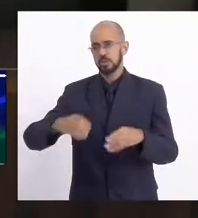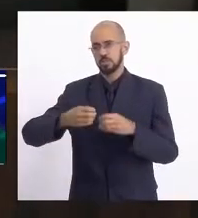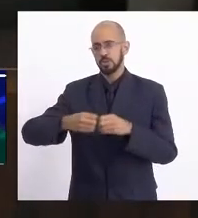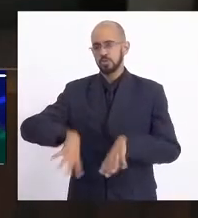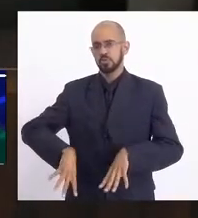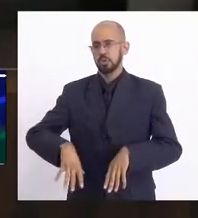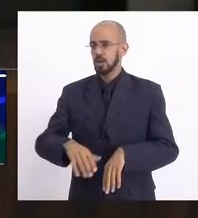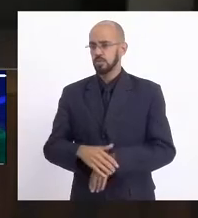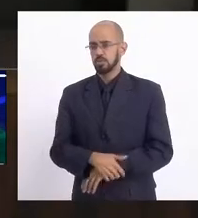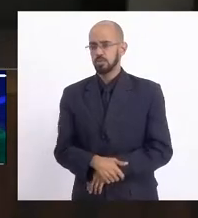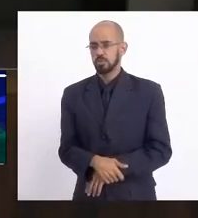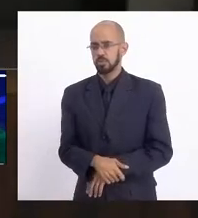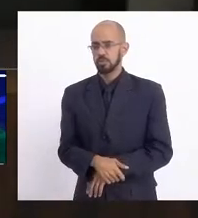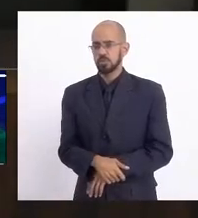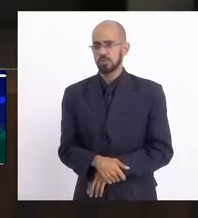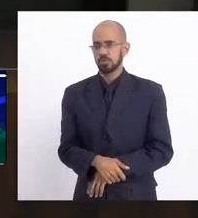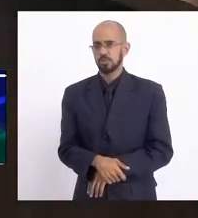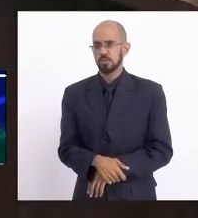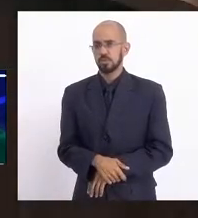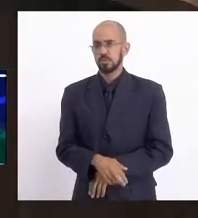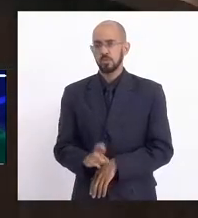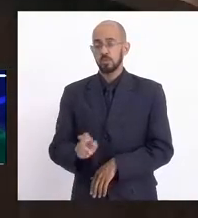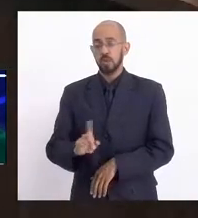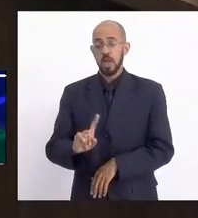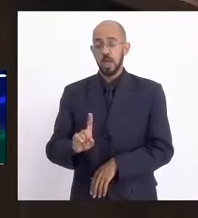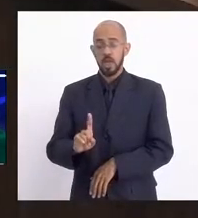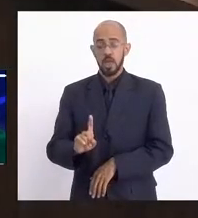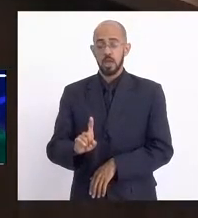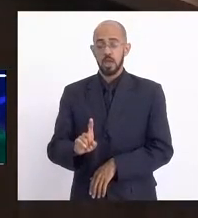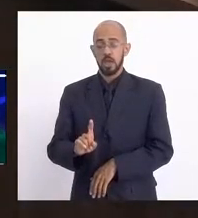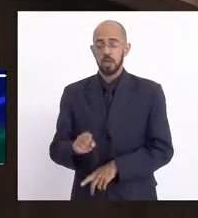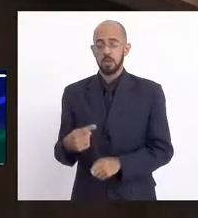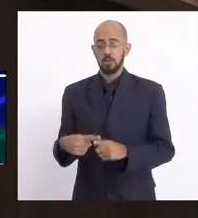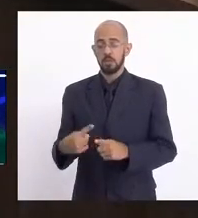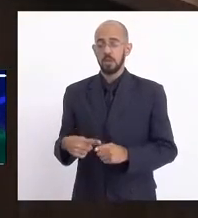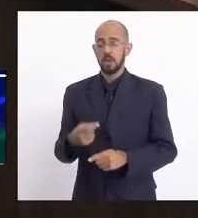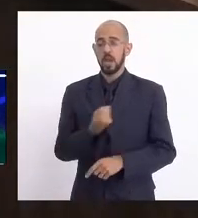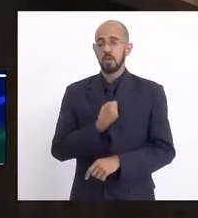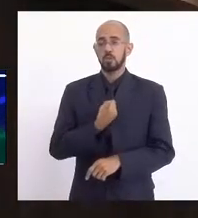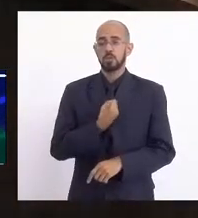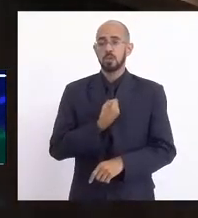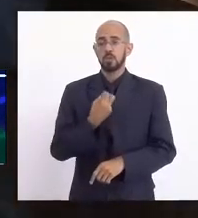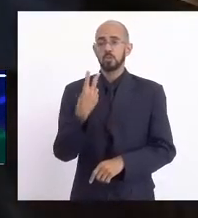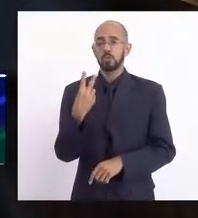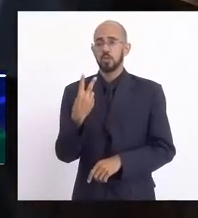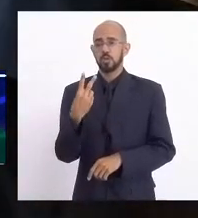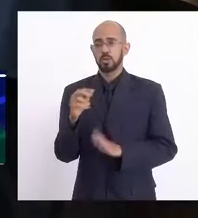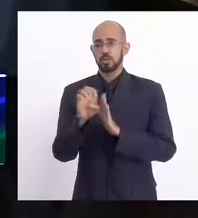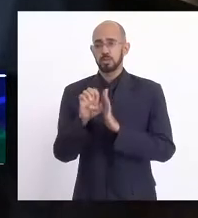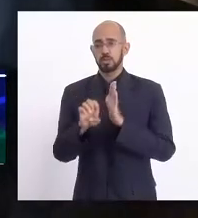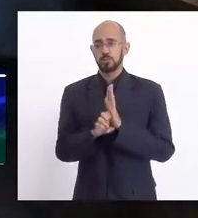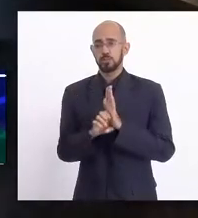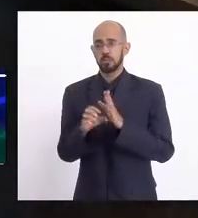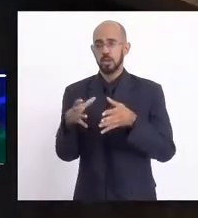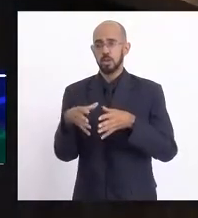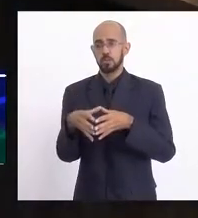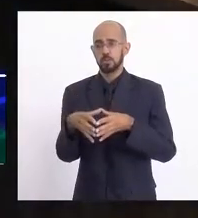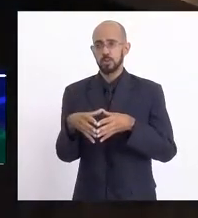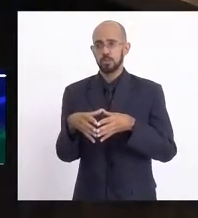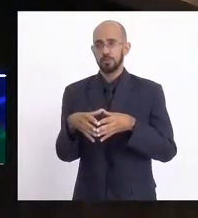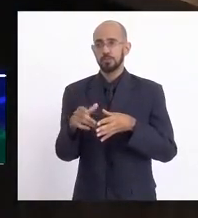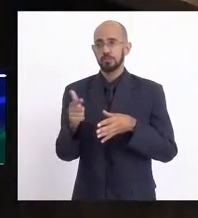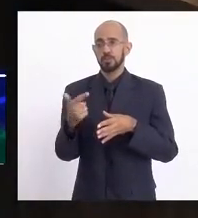perdão. Não, senhor presidente, não é isso, senhor presidente. É que a emenda 2 da comissão não